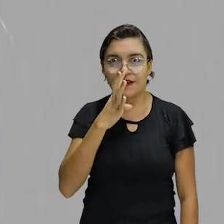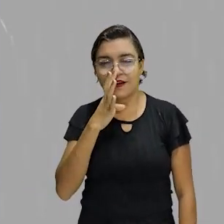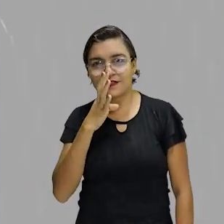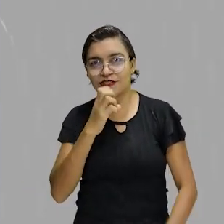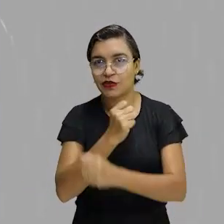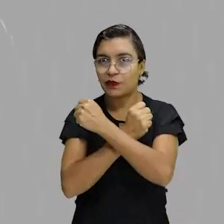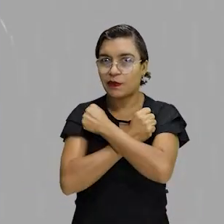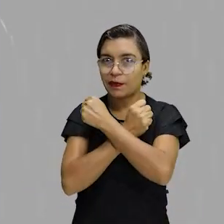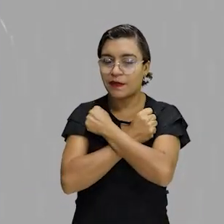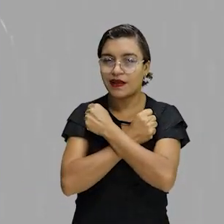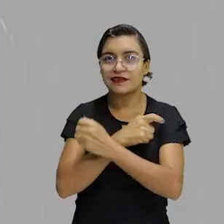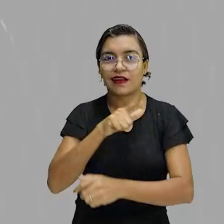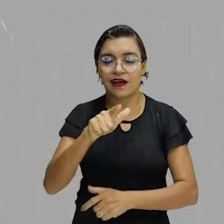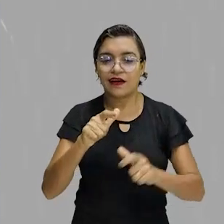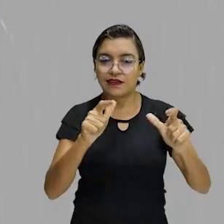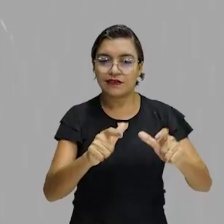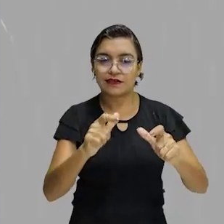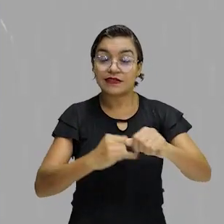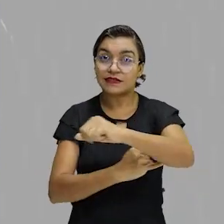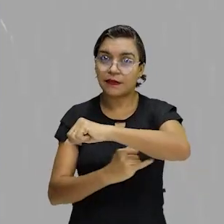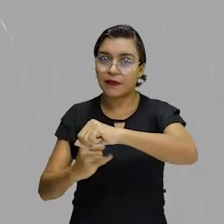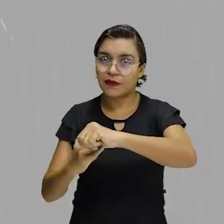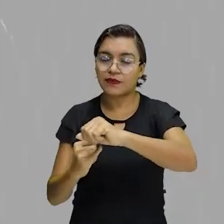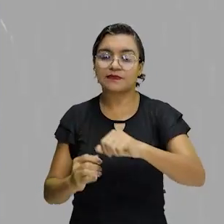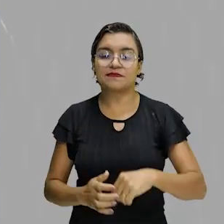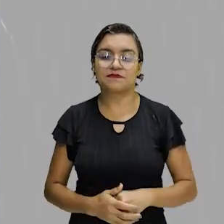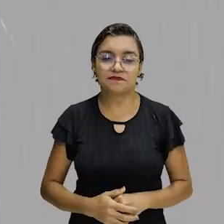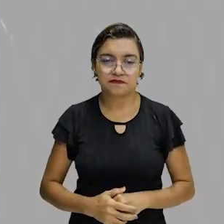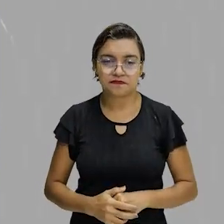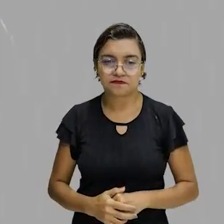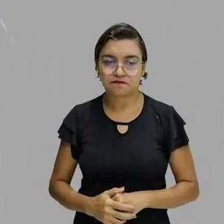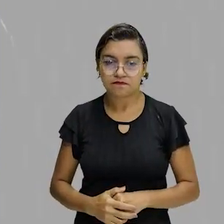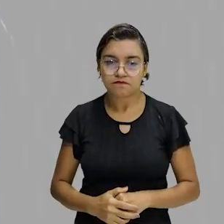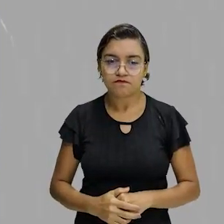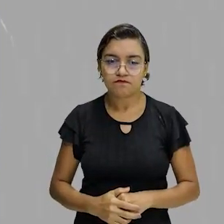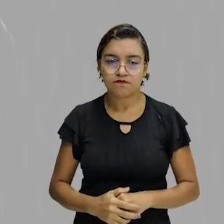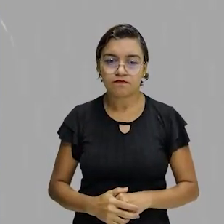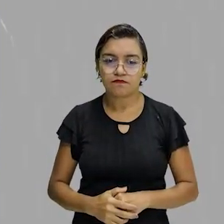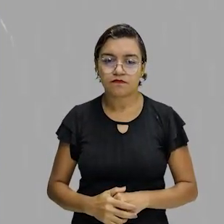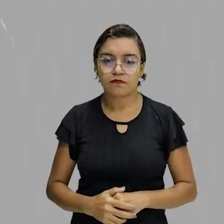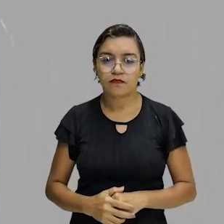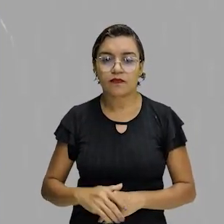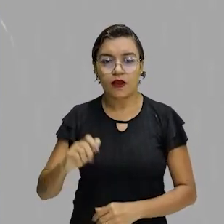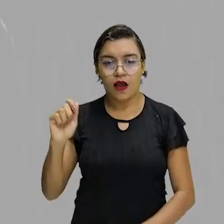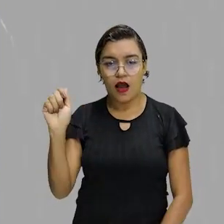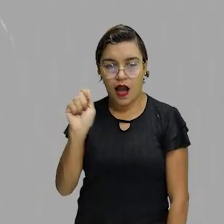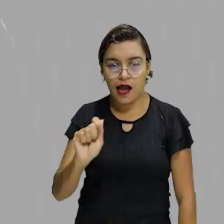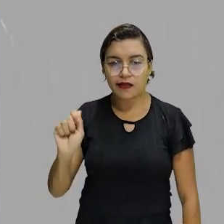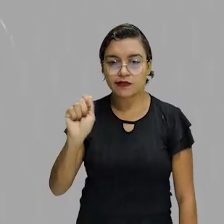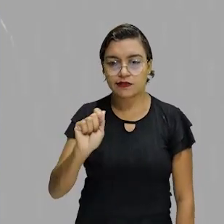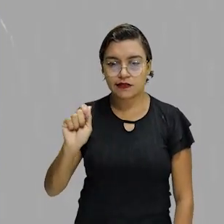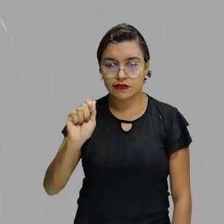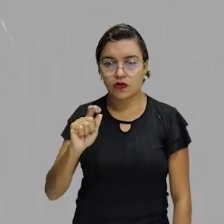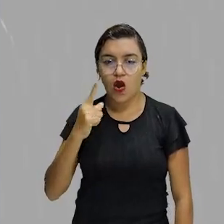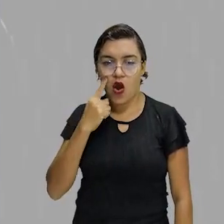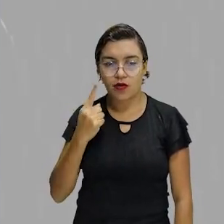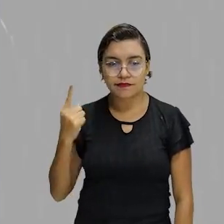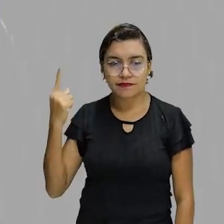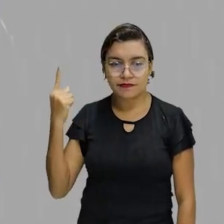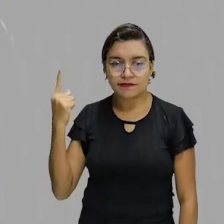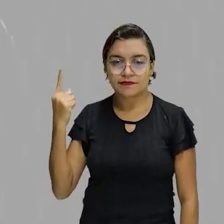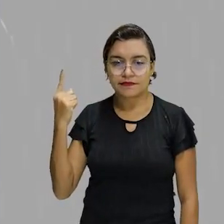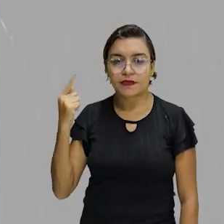todos dessa região de Itapecuru-Mirim. União das Associações das Comunidades Negras Rurais Quilombolas de Itapecuru-Mirim é